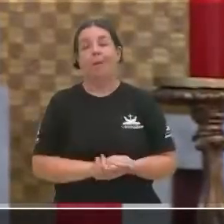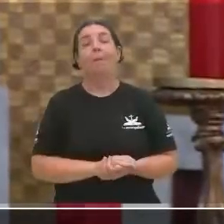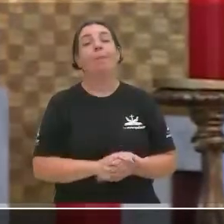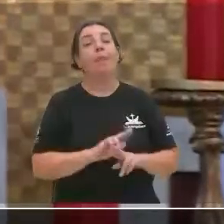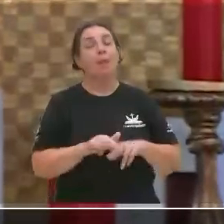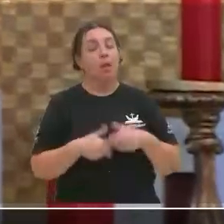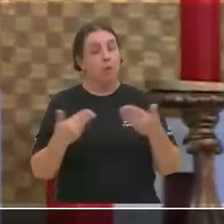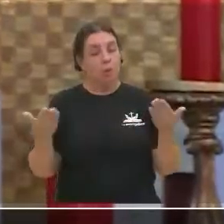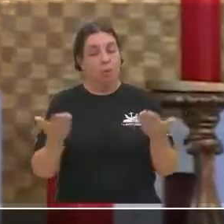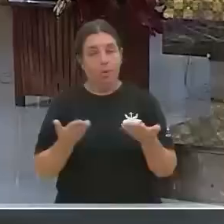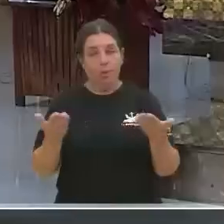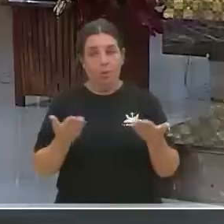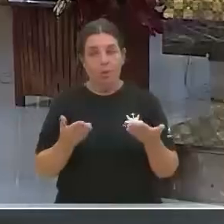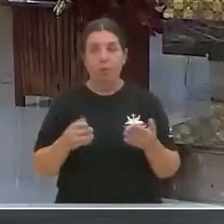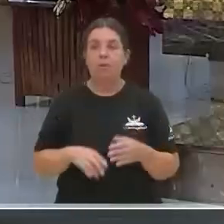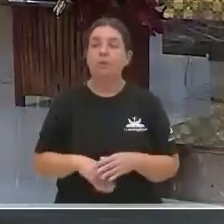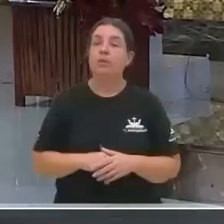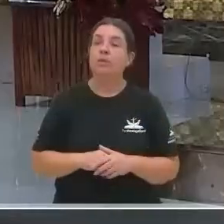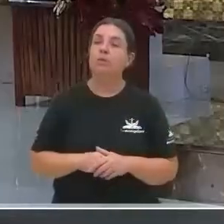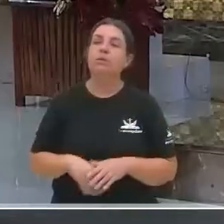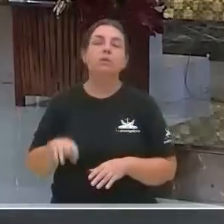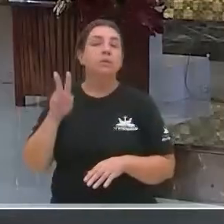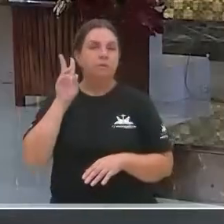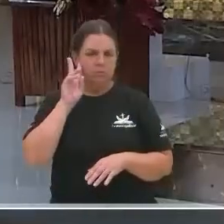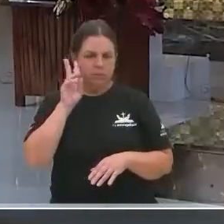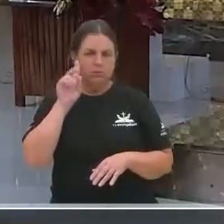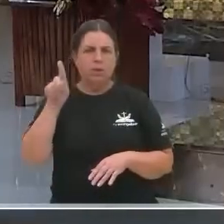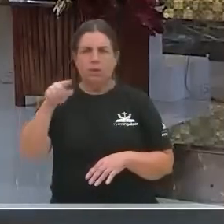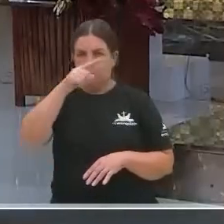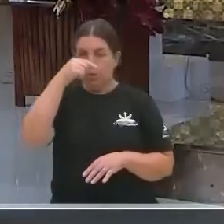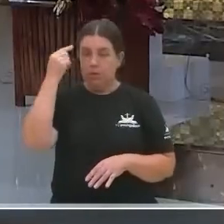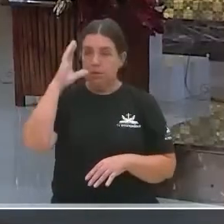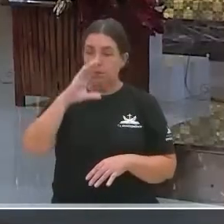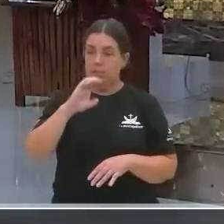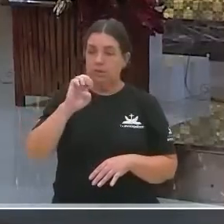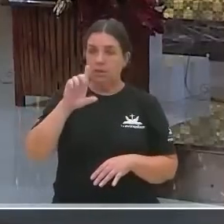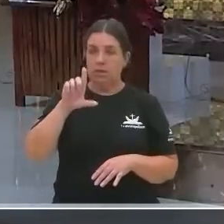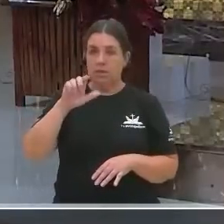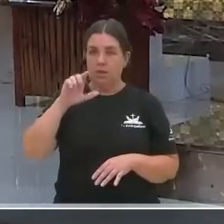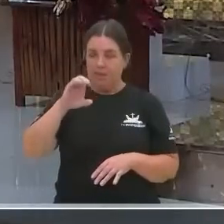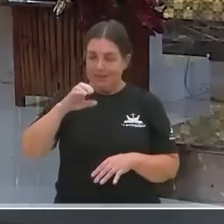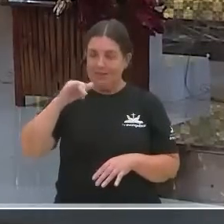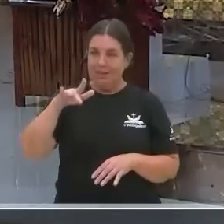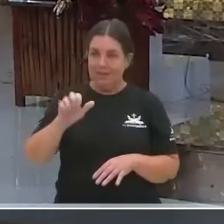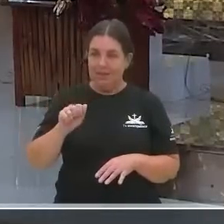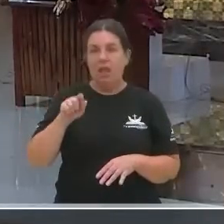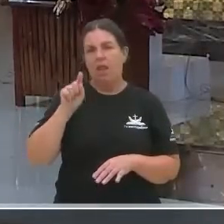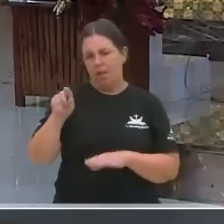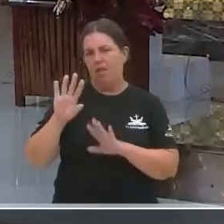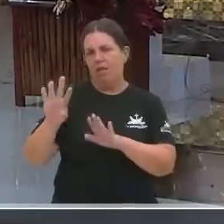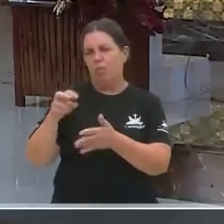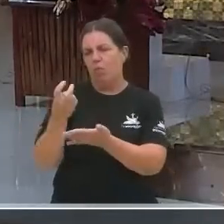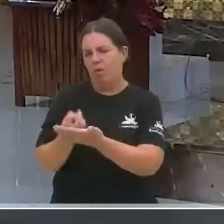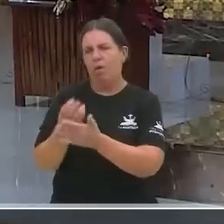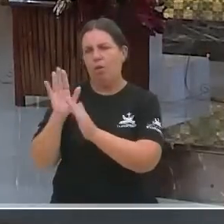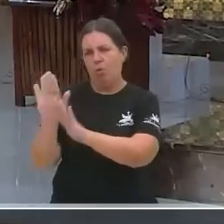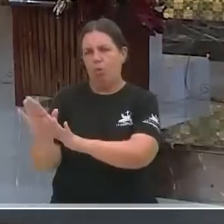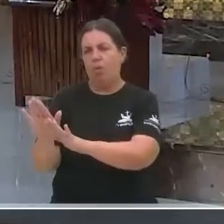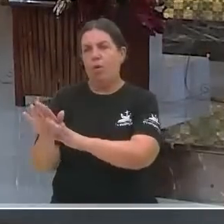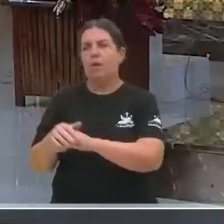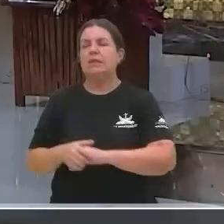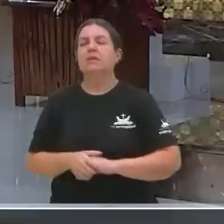por isso hoje tem mais a história de Santa Cecília virgem Marte mas por fim ela foi morreu